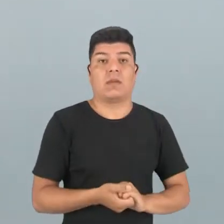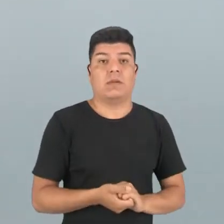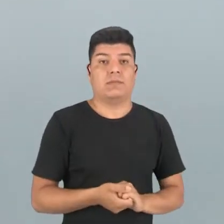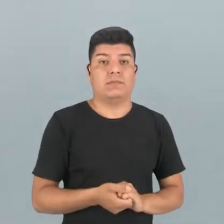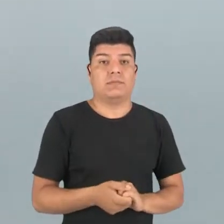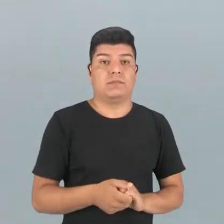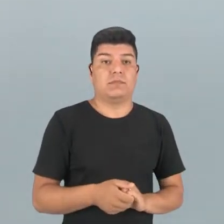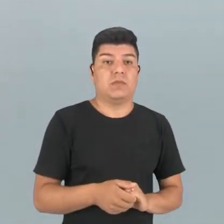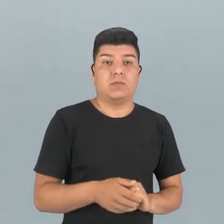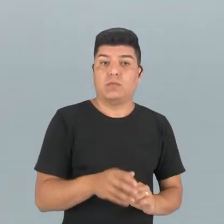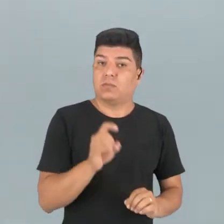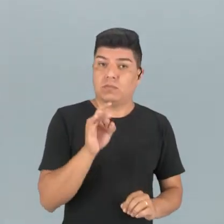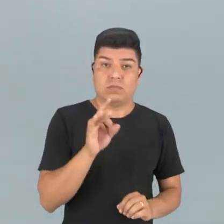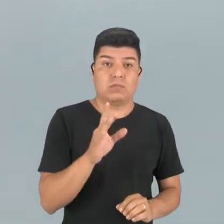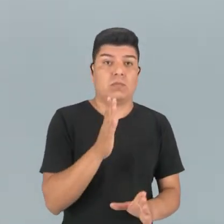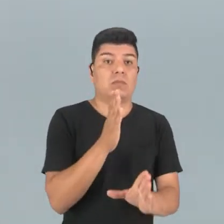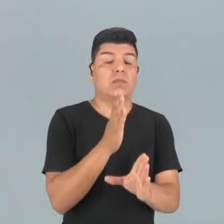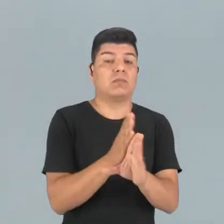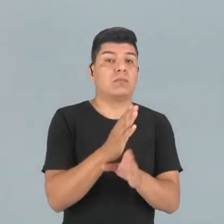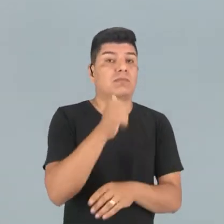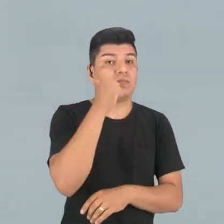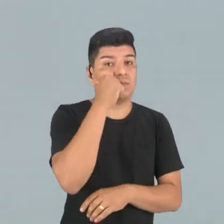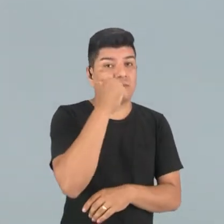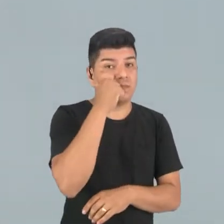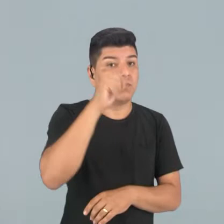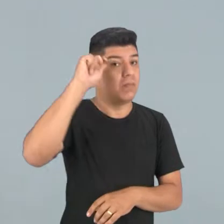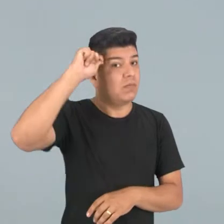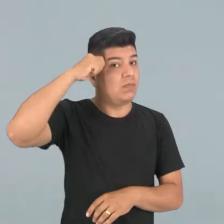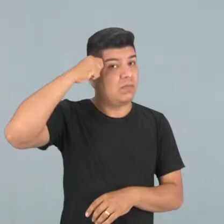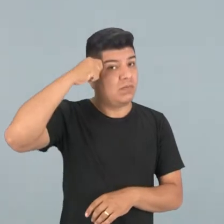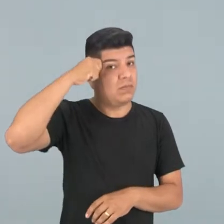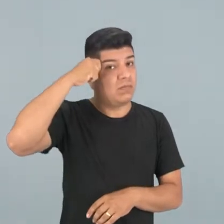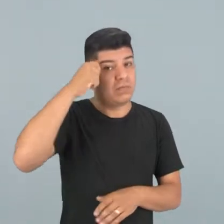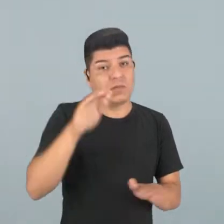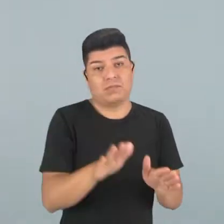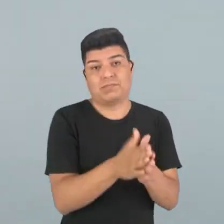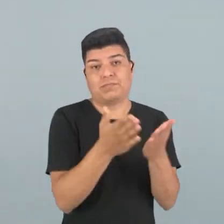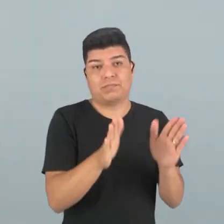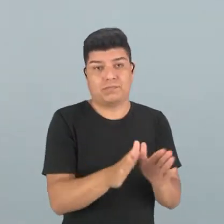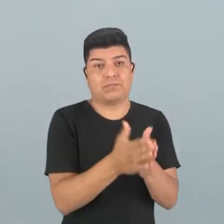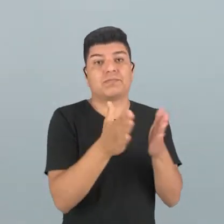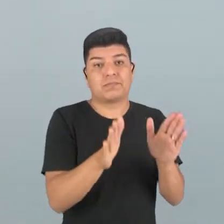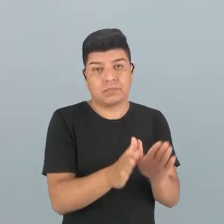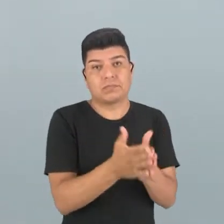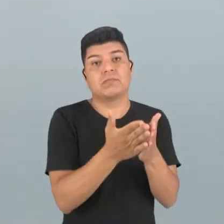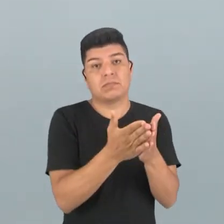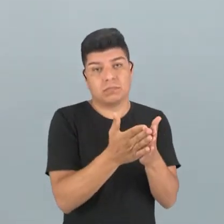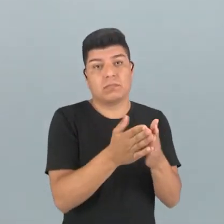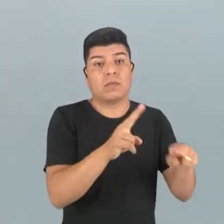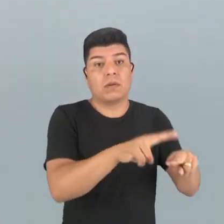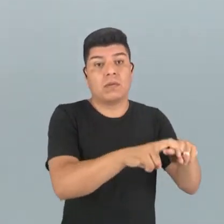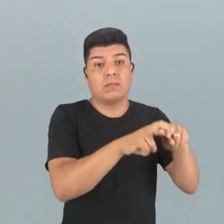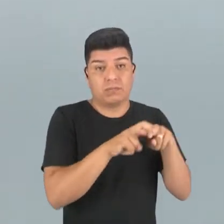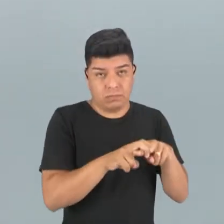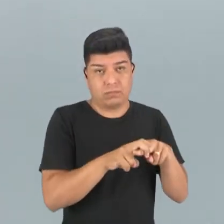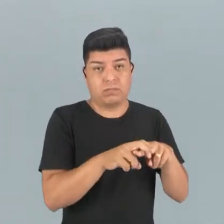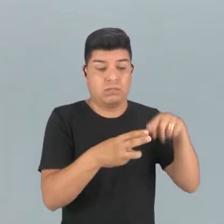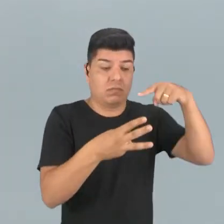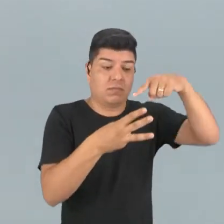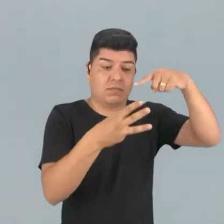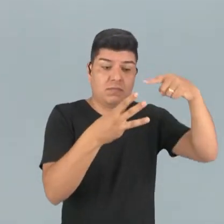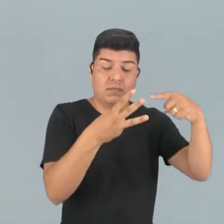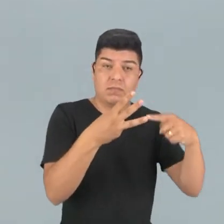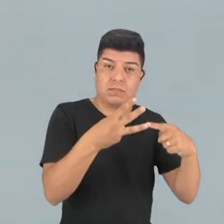ser mulher, né? Eu sou mulher, sou negra e pobre. Então, são três